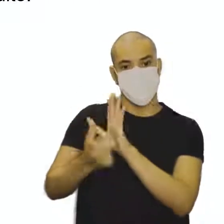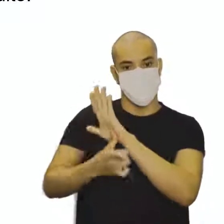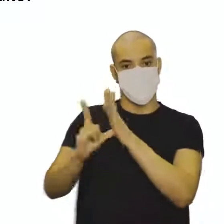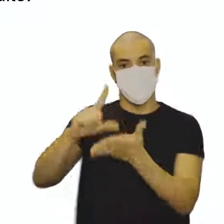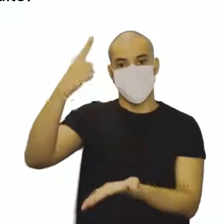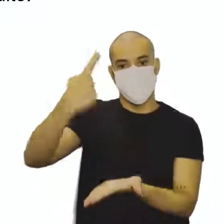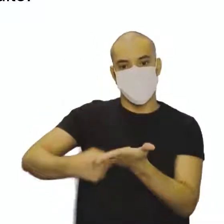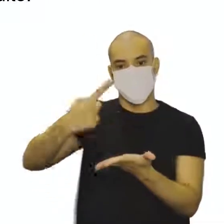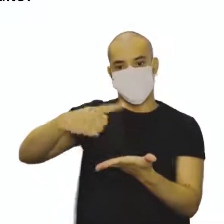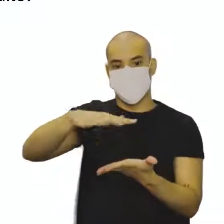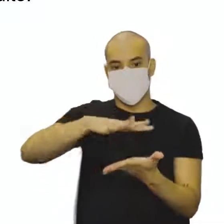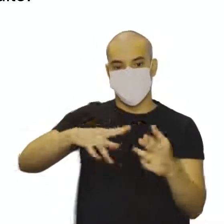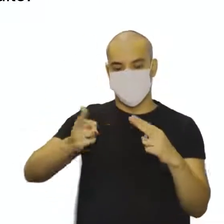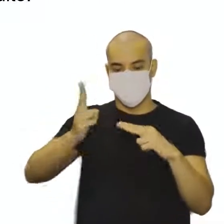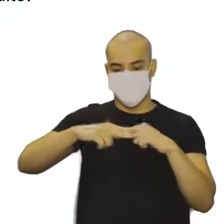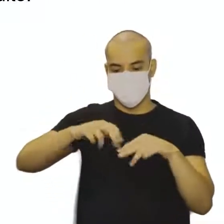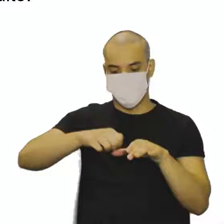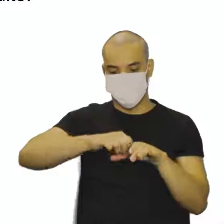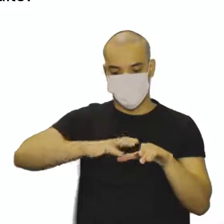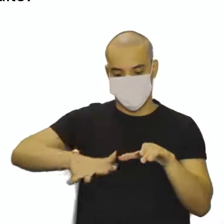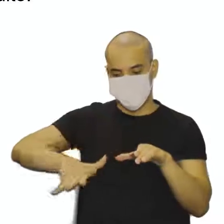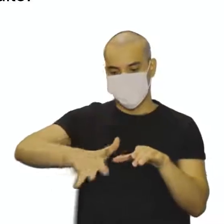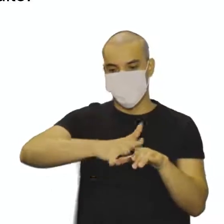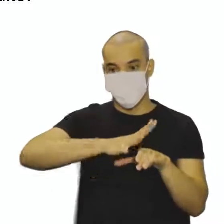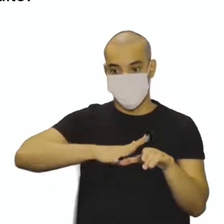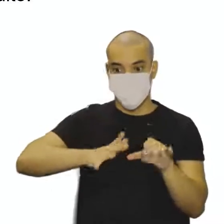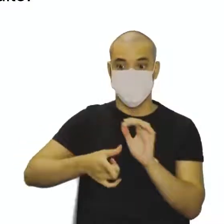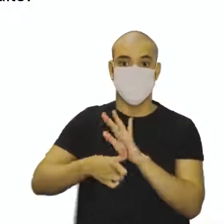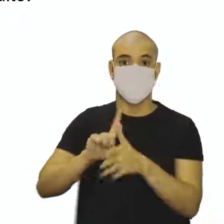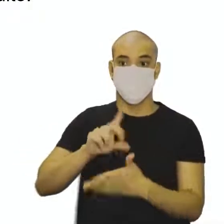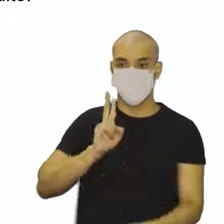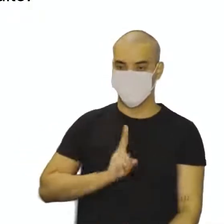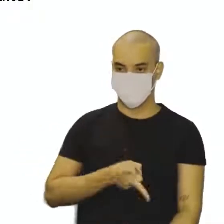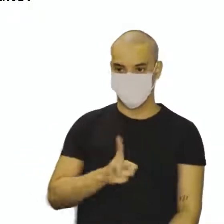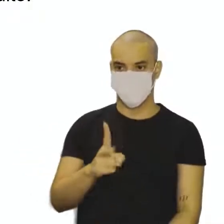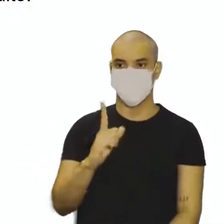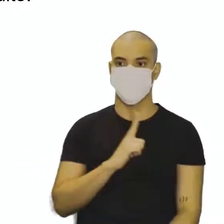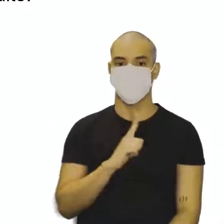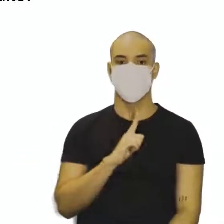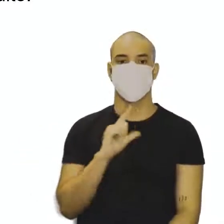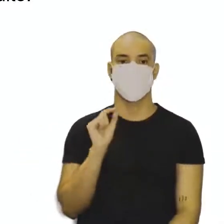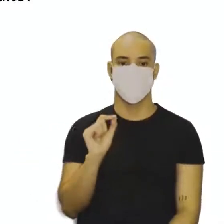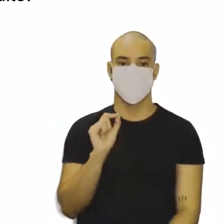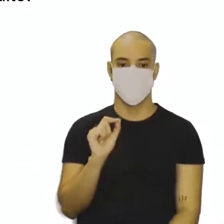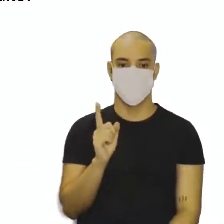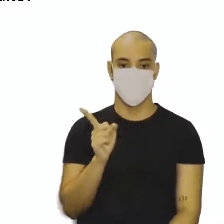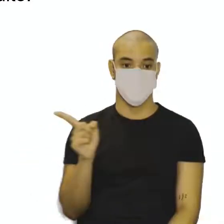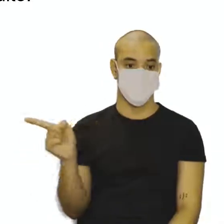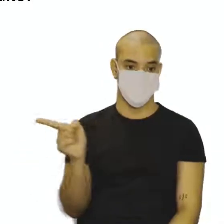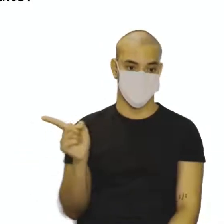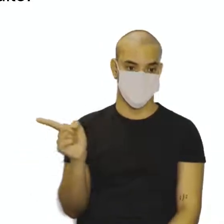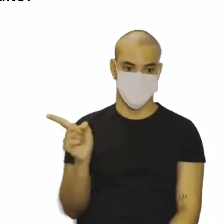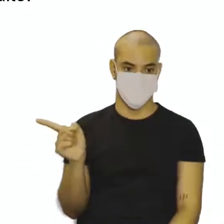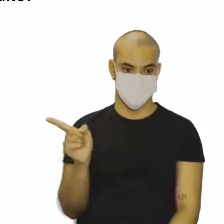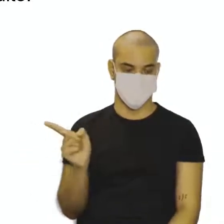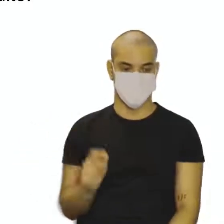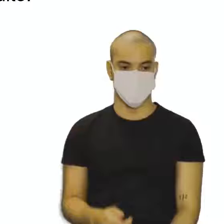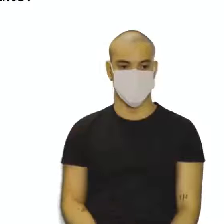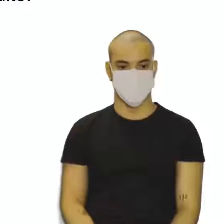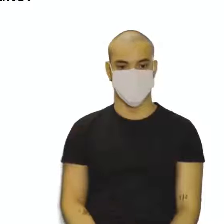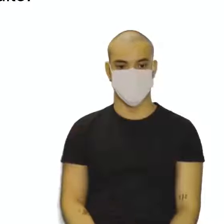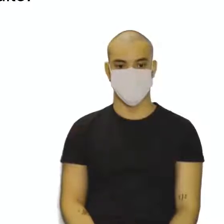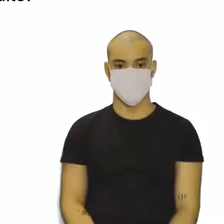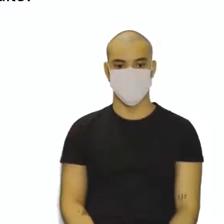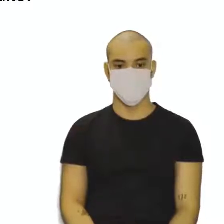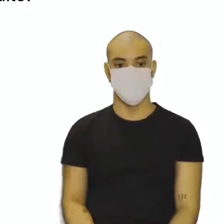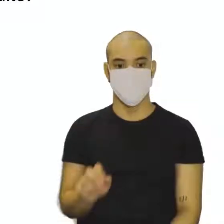no circuito. Já ainda continuando, pessoal, olha só, com a chave aí na posição 1, tá aqui,